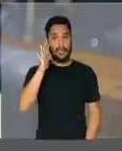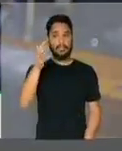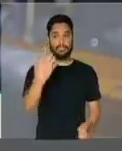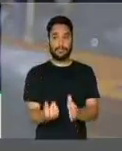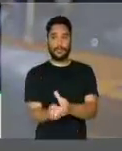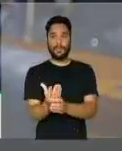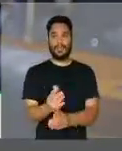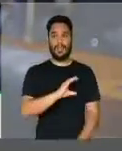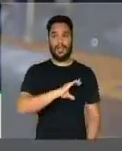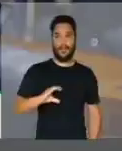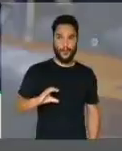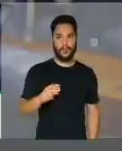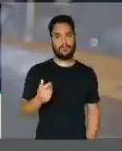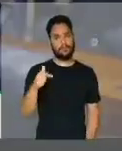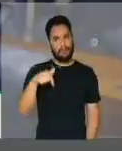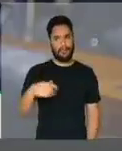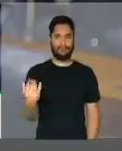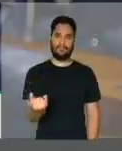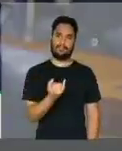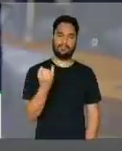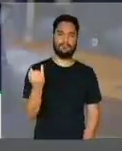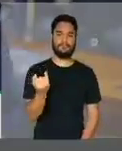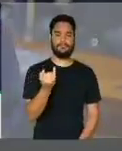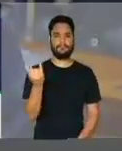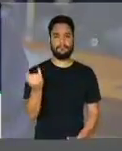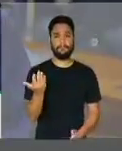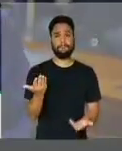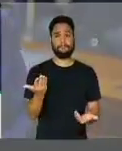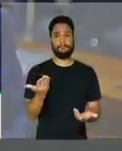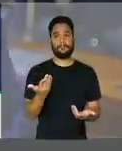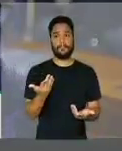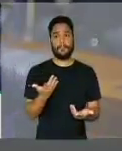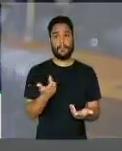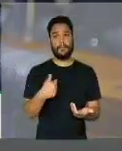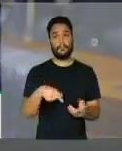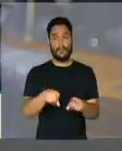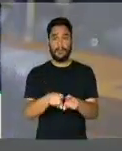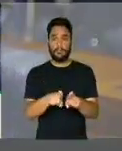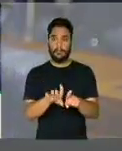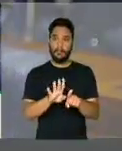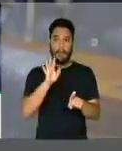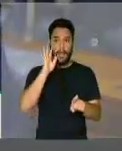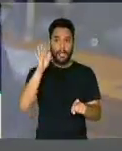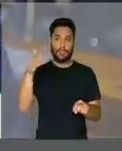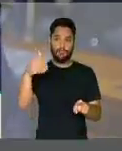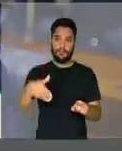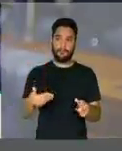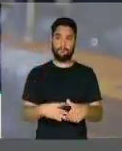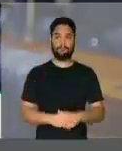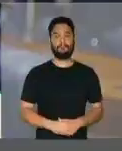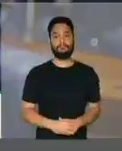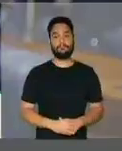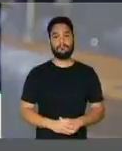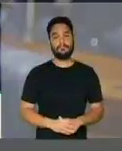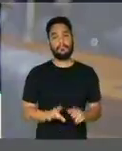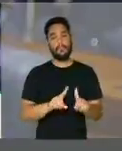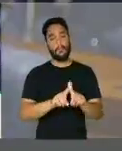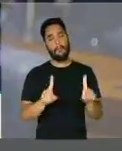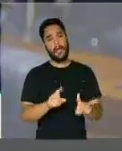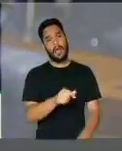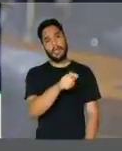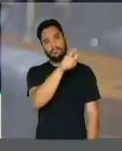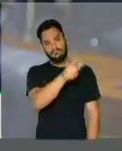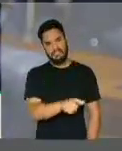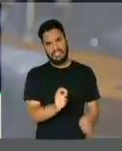instalar esta comissão, que vai ser muito importante para proferir esse parecer. Contudo, se Vossa Excelência me dá